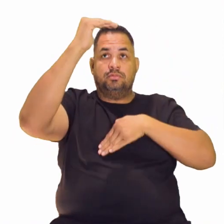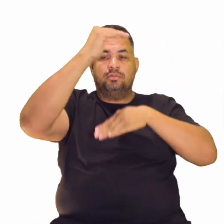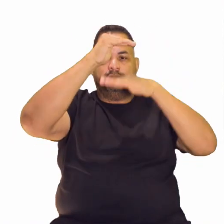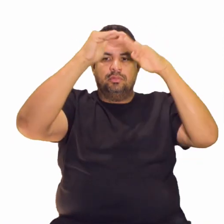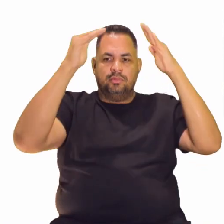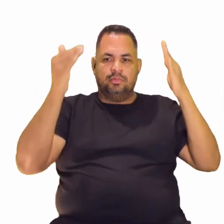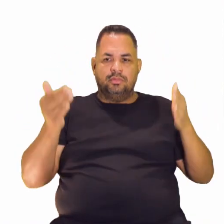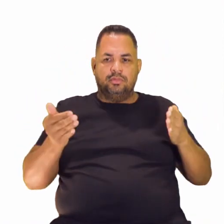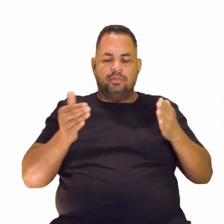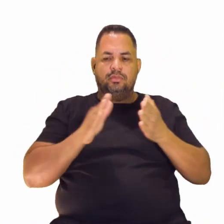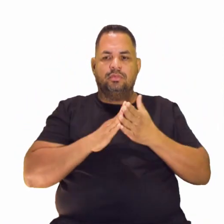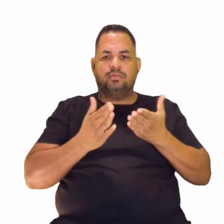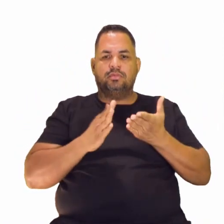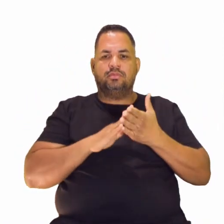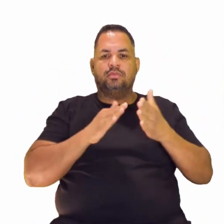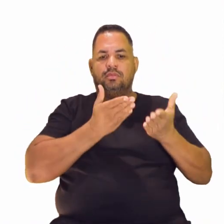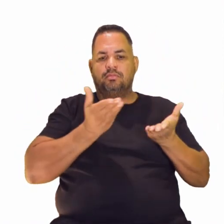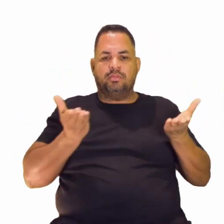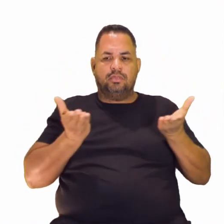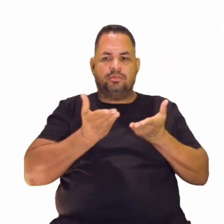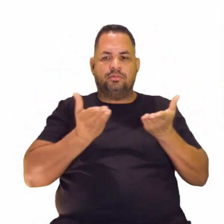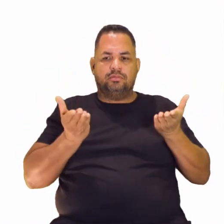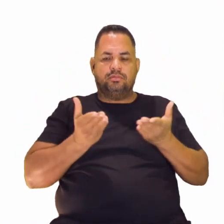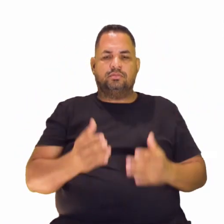menos embaixo, né?